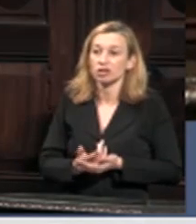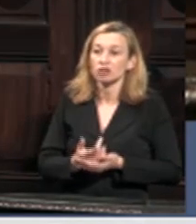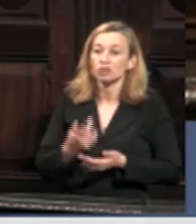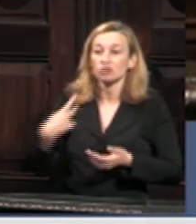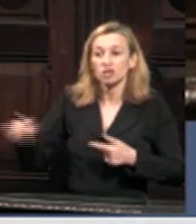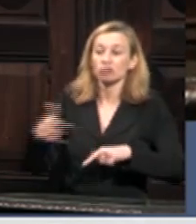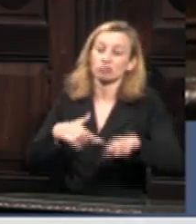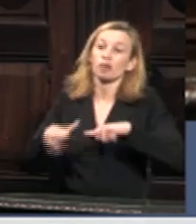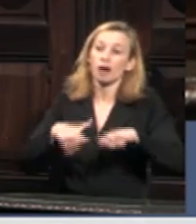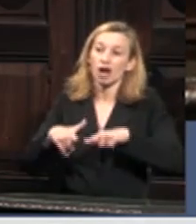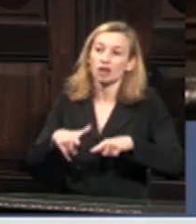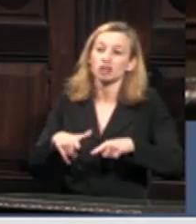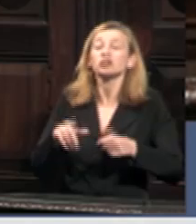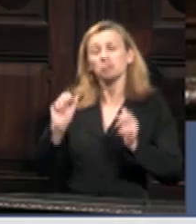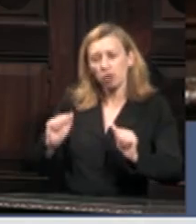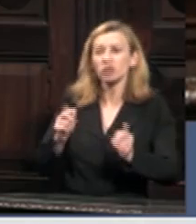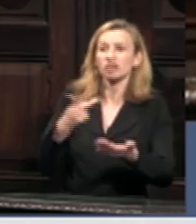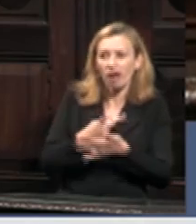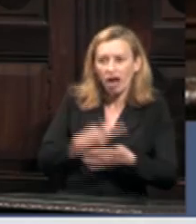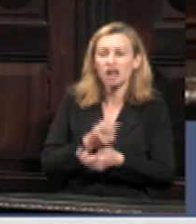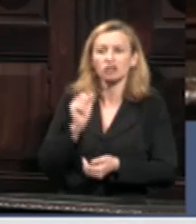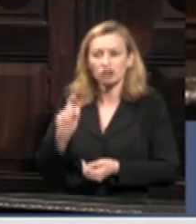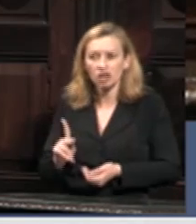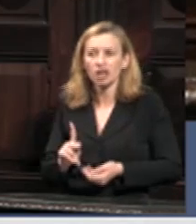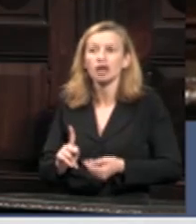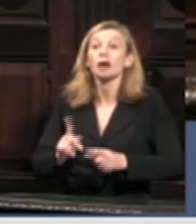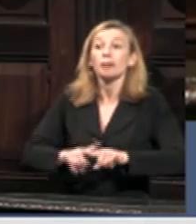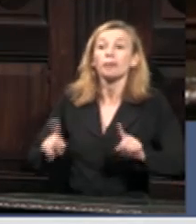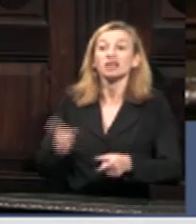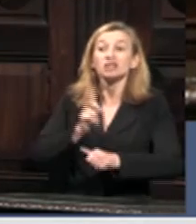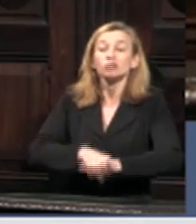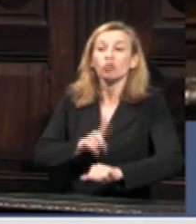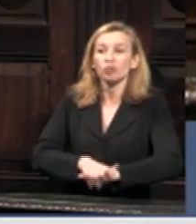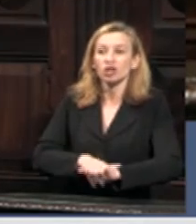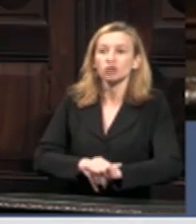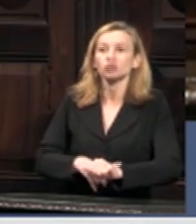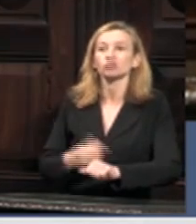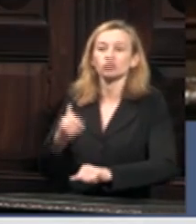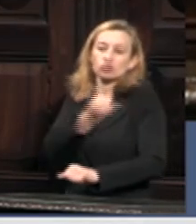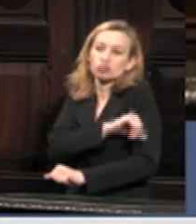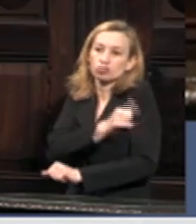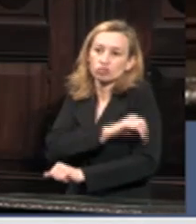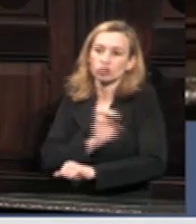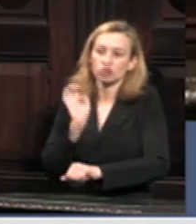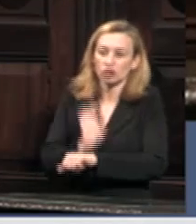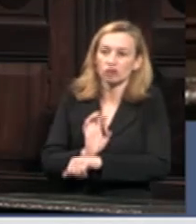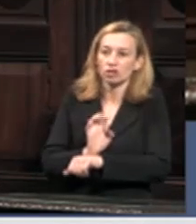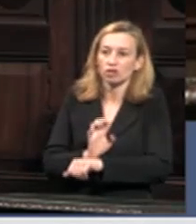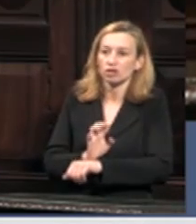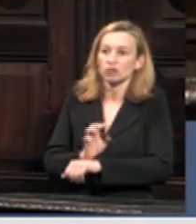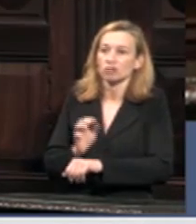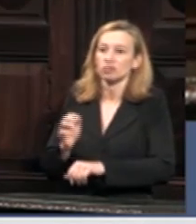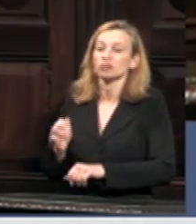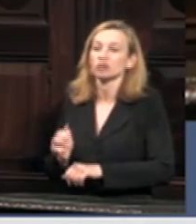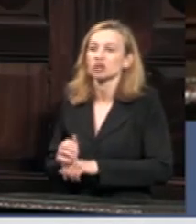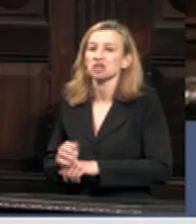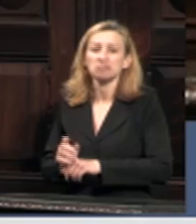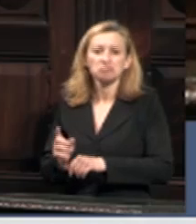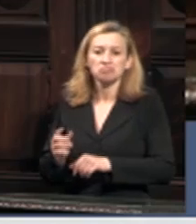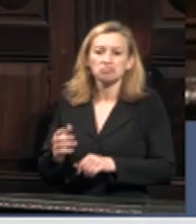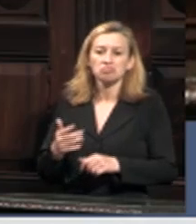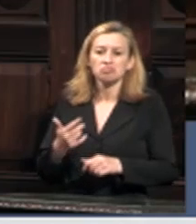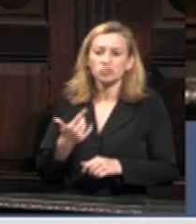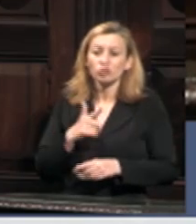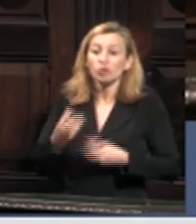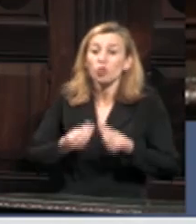muito experiente. E nesse momento de falência do Estado do Rio de Janeiro, quando nós não temos mais possibilidade de cometer